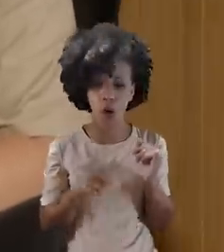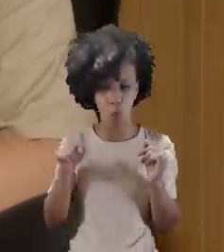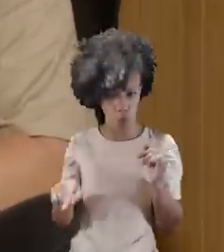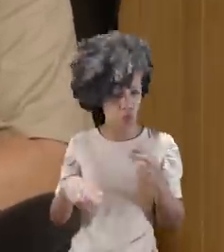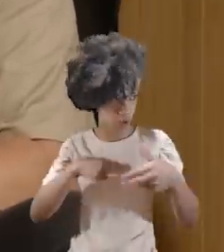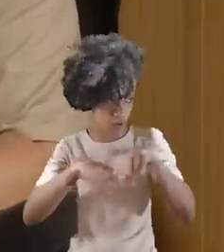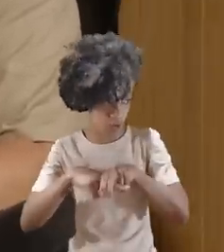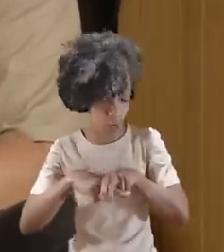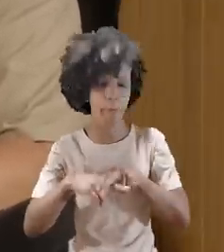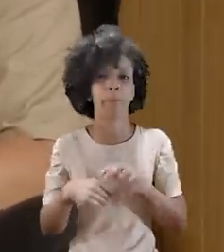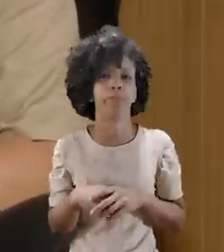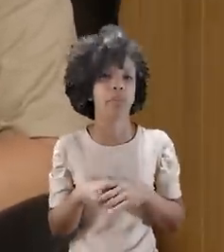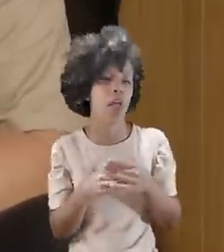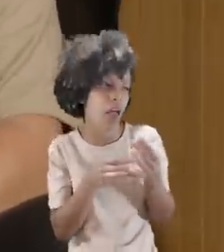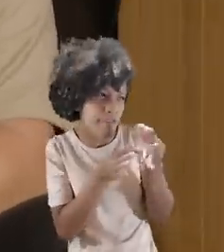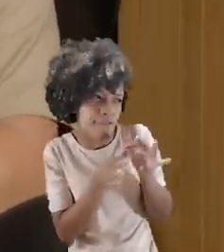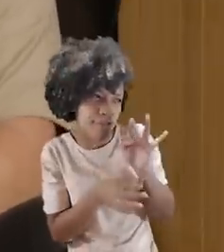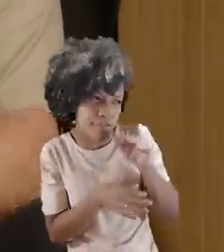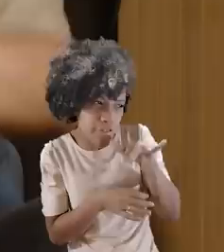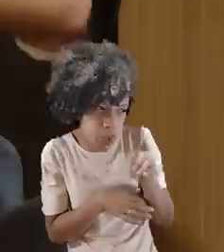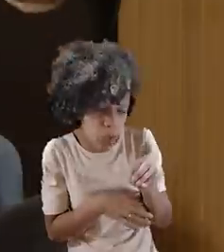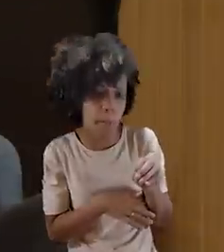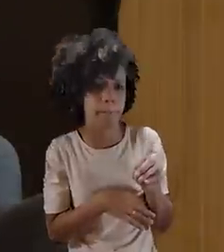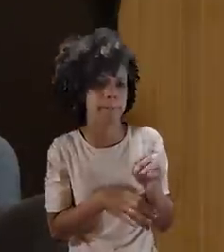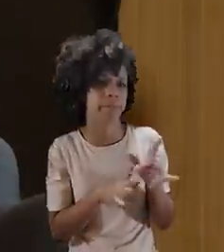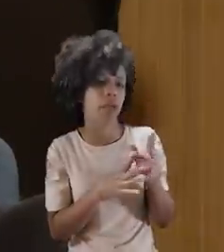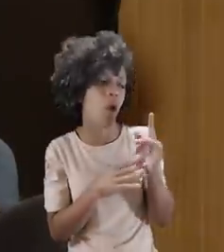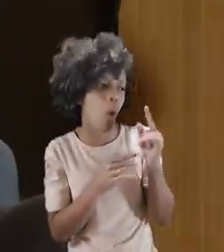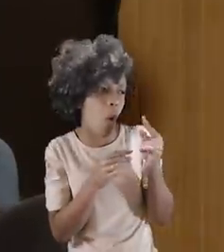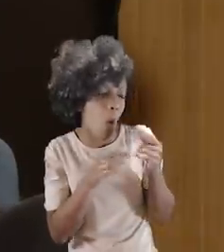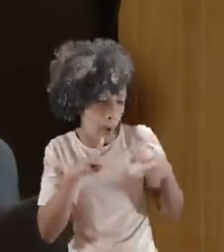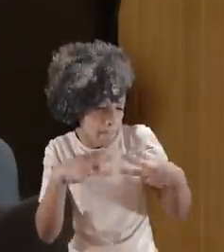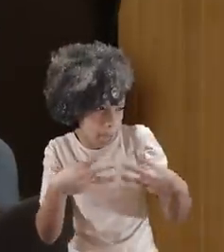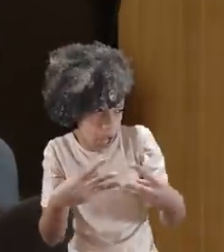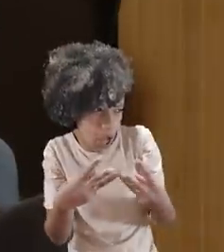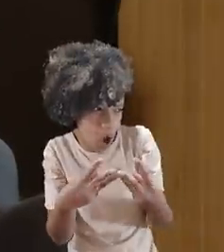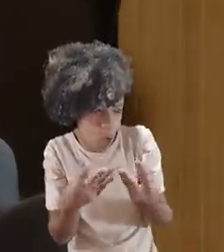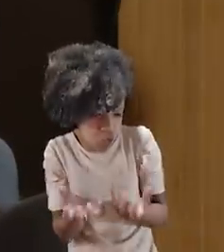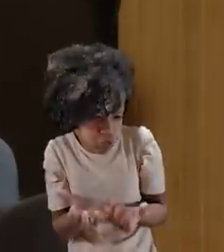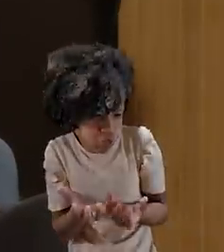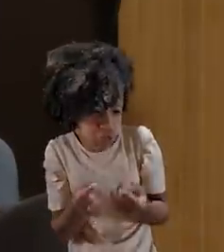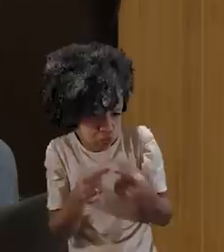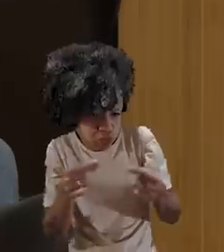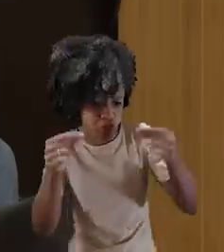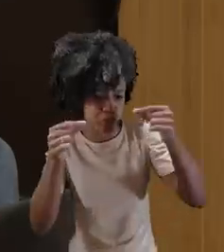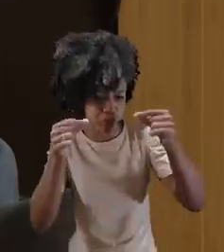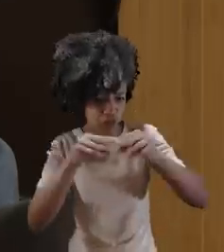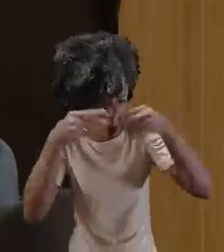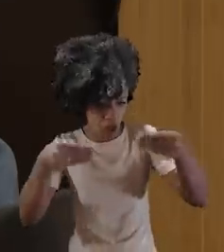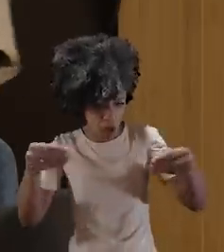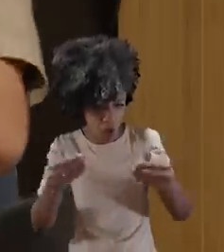pouquinho o dele é um pouquinho mas mais fino imagina o macarrão cozido cumprido ele cai